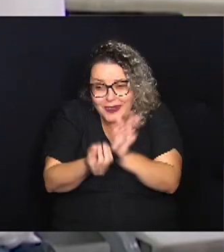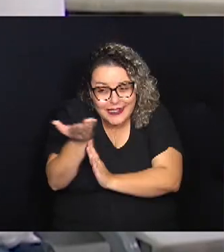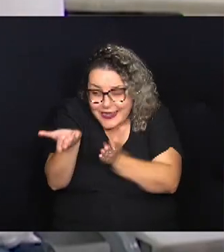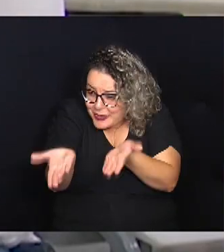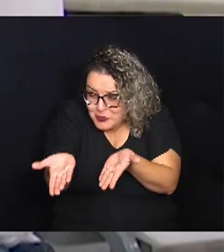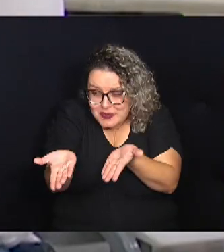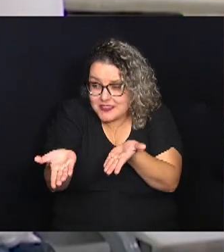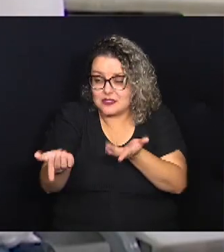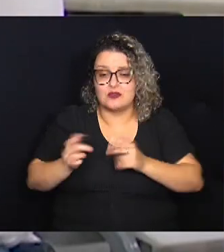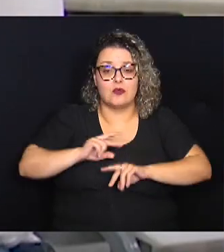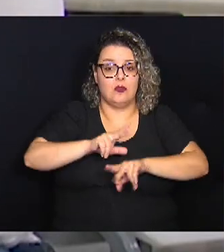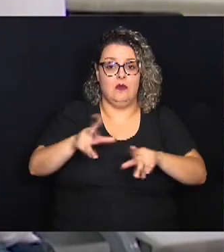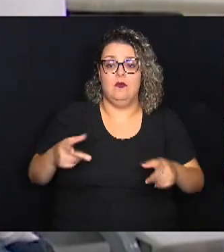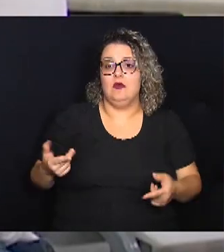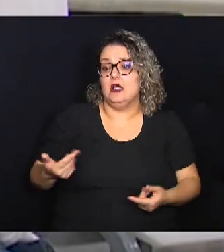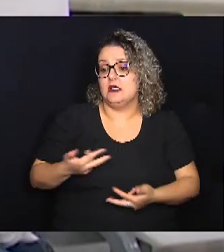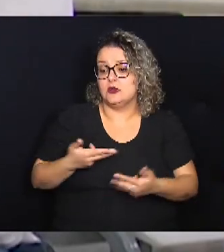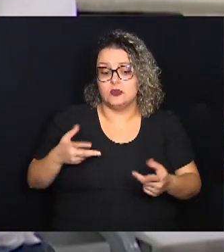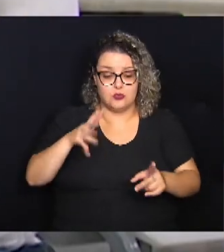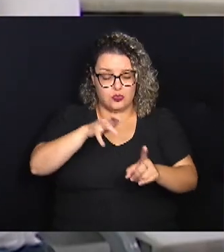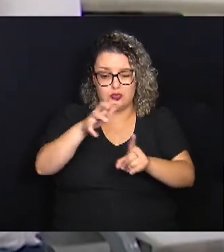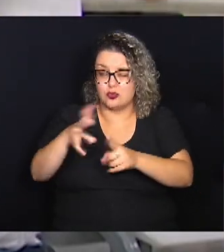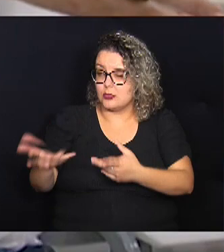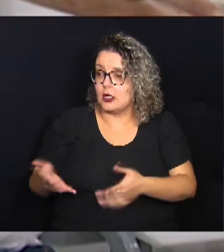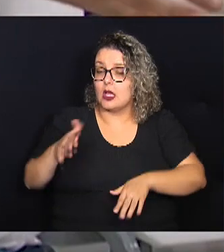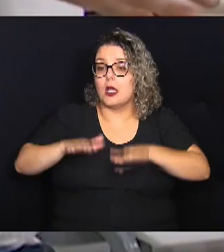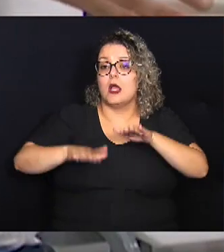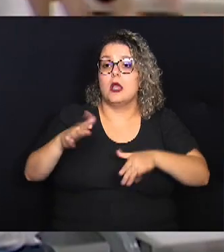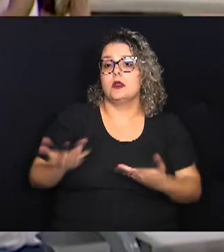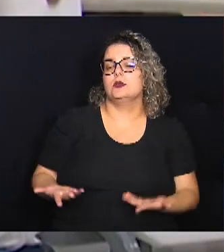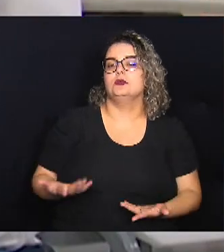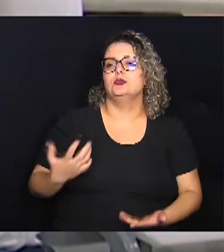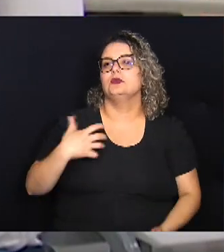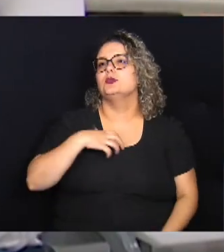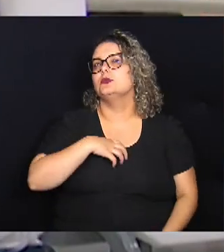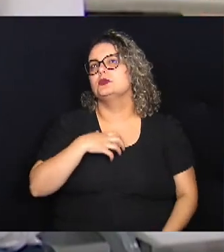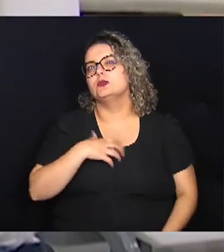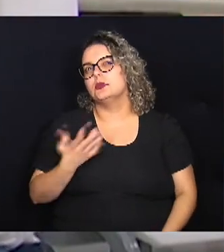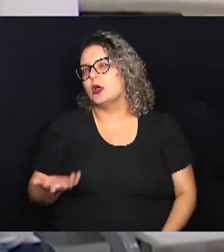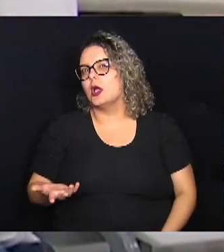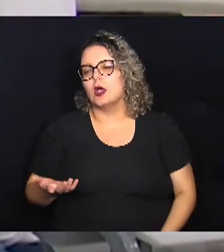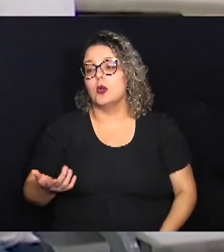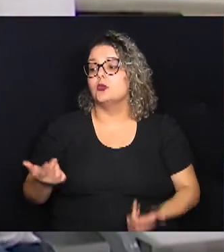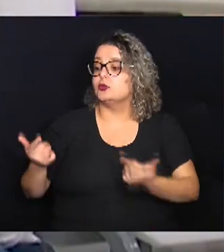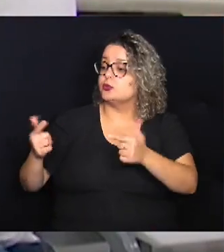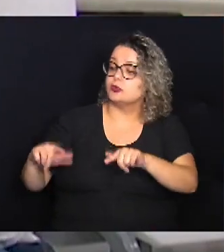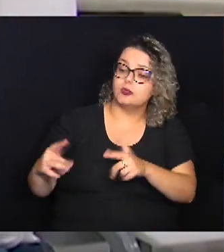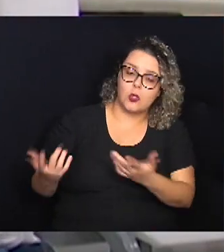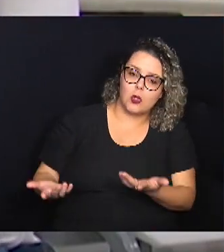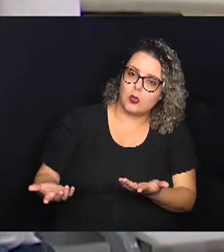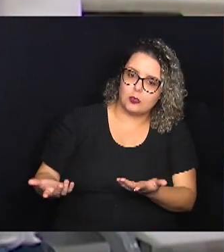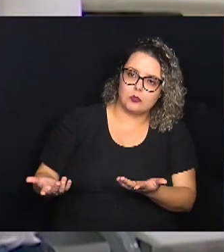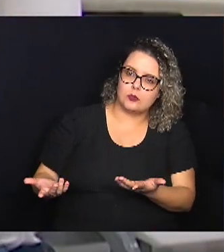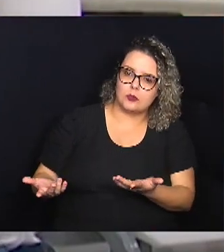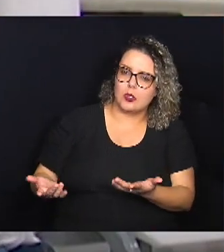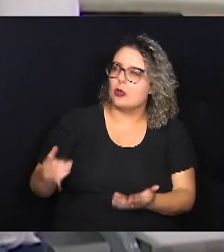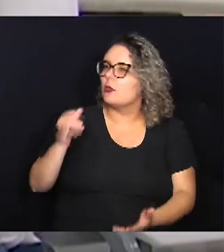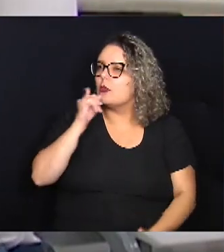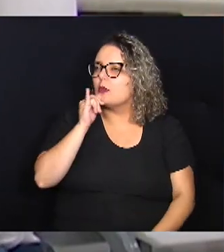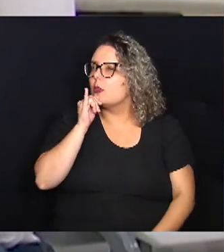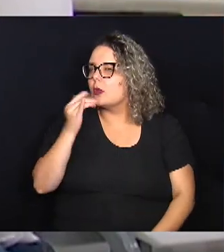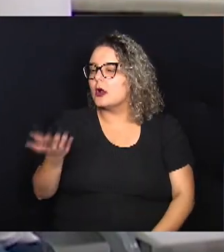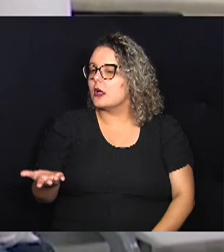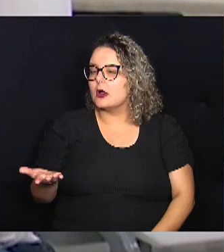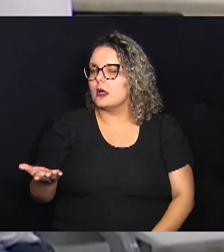que influenciam a origem dessas expressões, muitas vezes num determinado lugar, às vezes, por exemplo, em